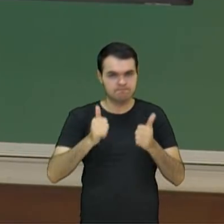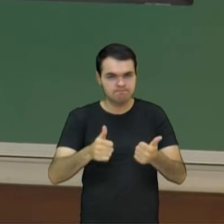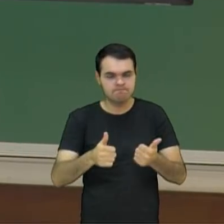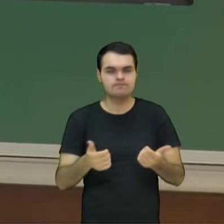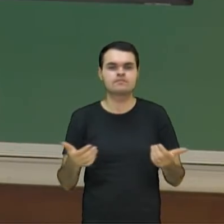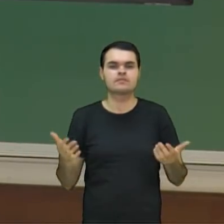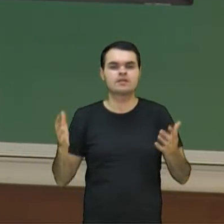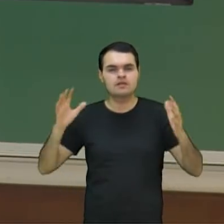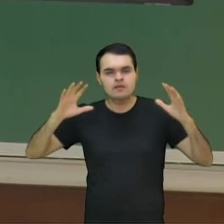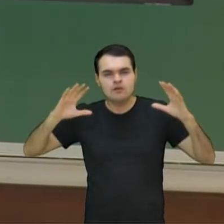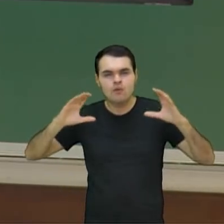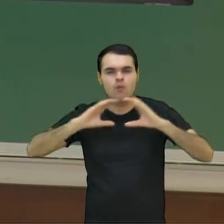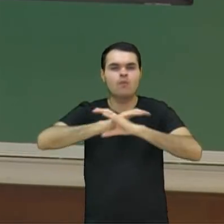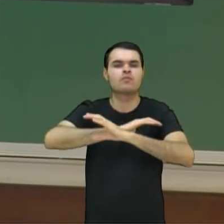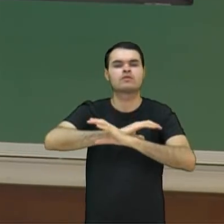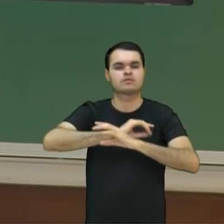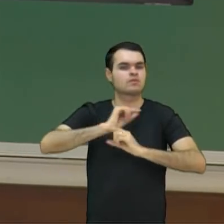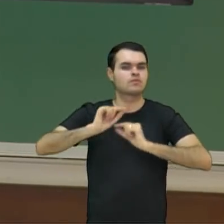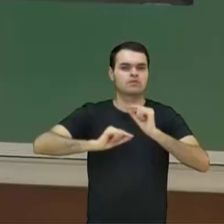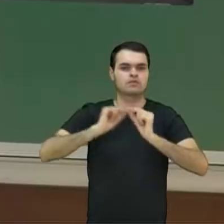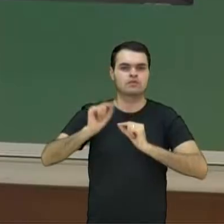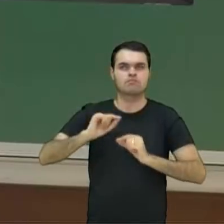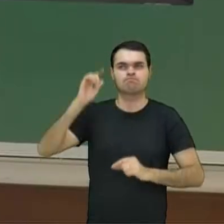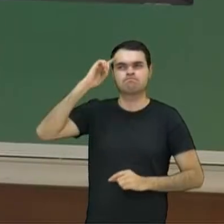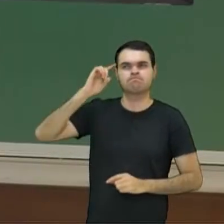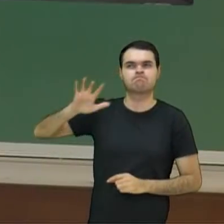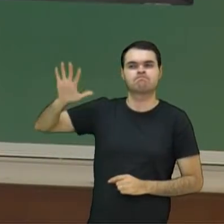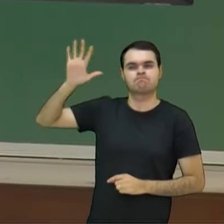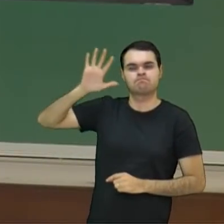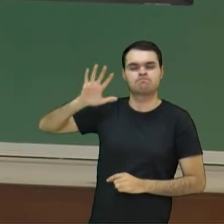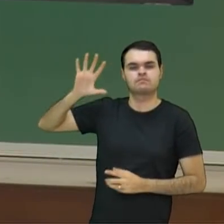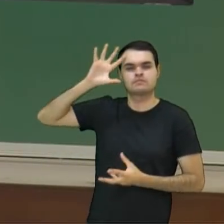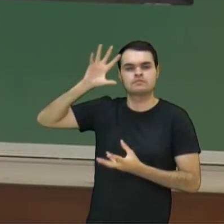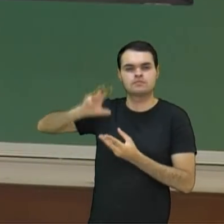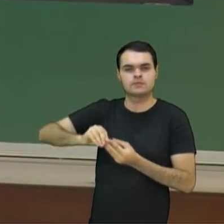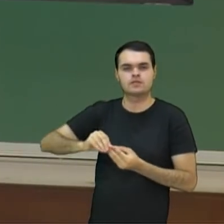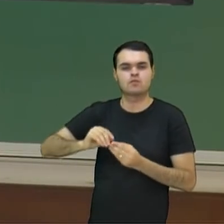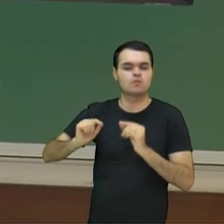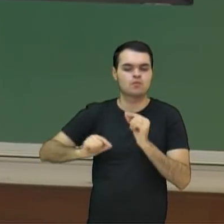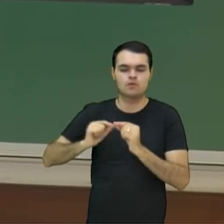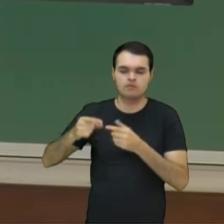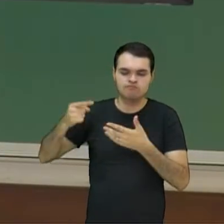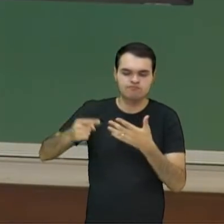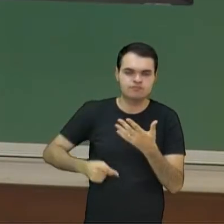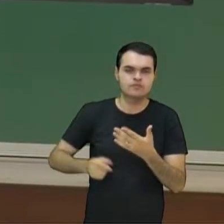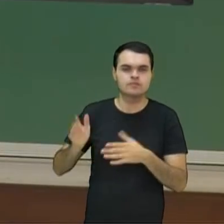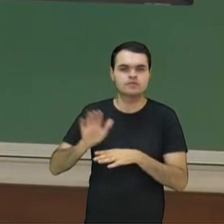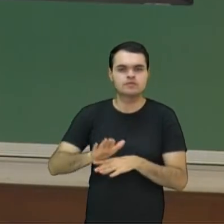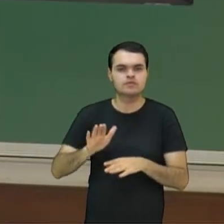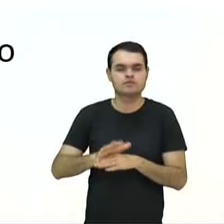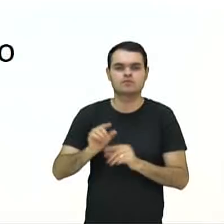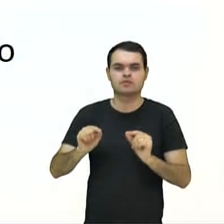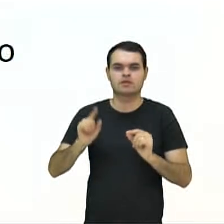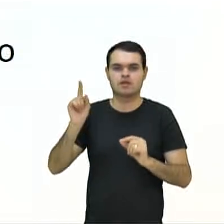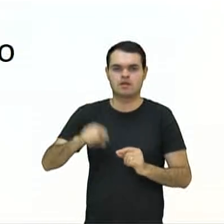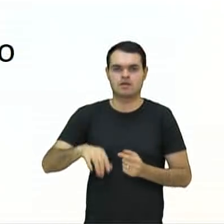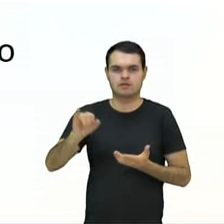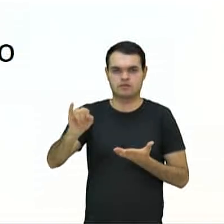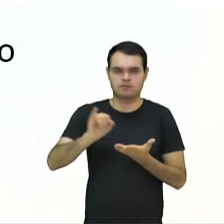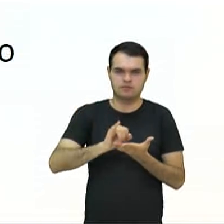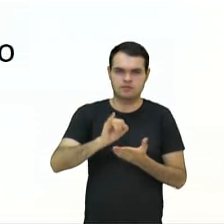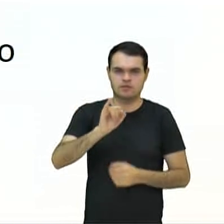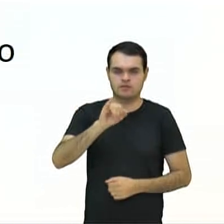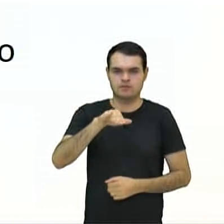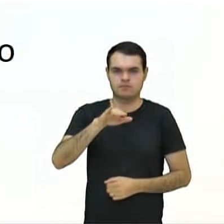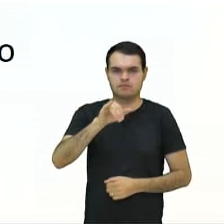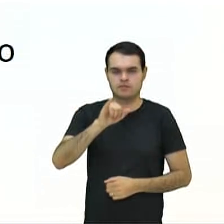para completar essa ideia de ocupação e quem contribui para esses fatores, nós vamos falar da imigração. Então, o que